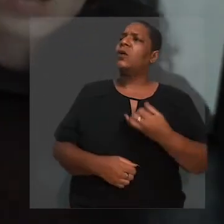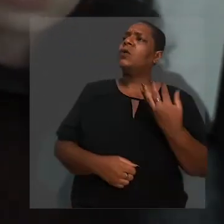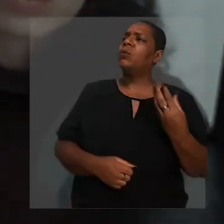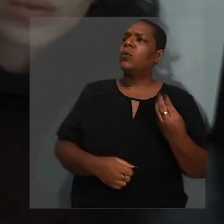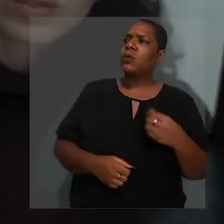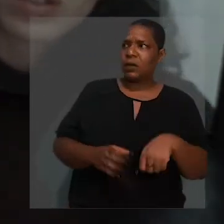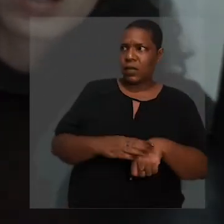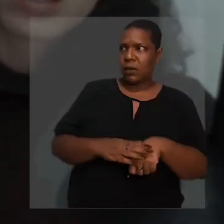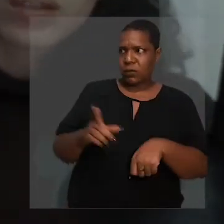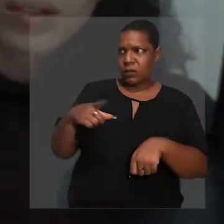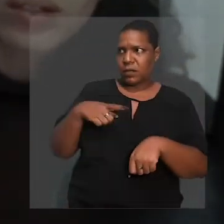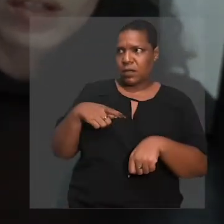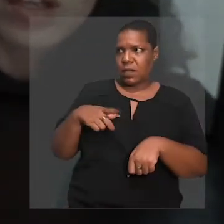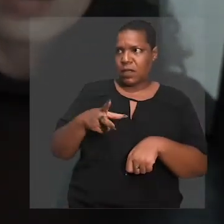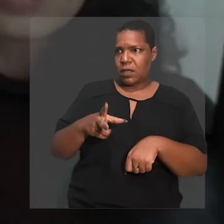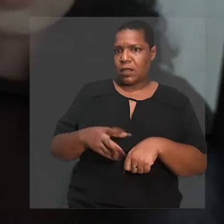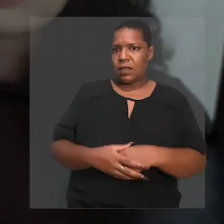Há quanto tempo você tá aí?